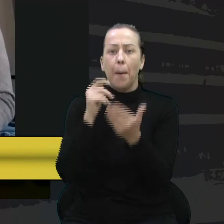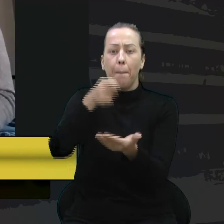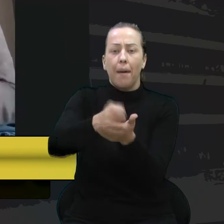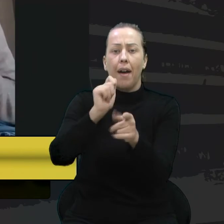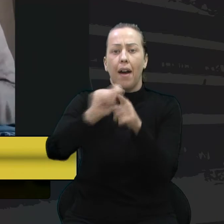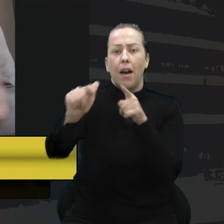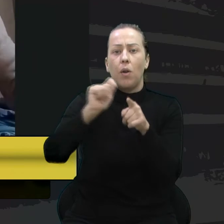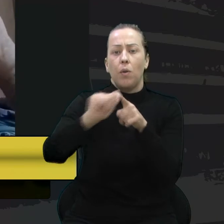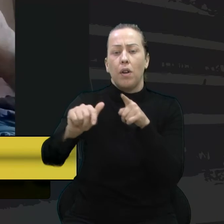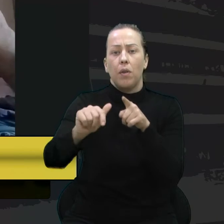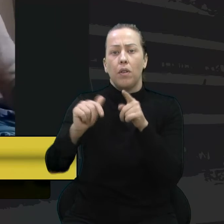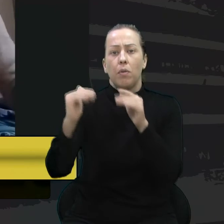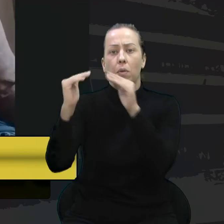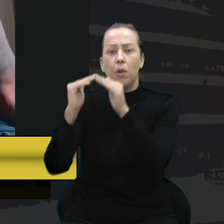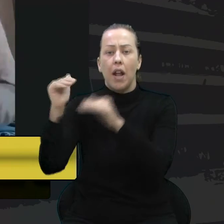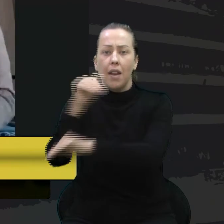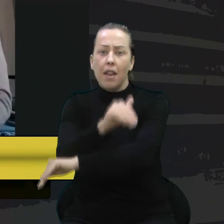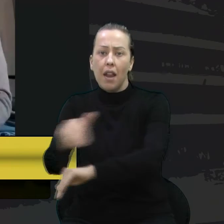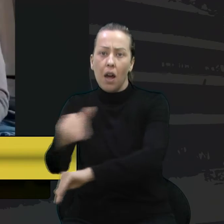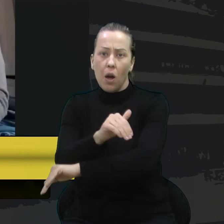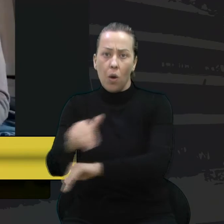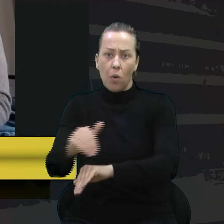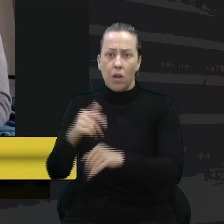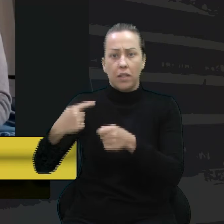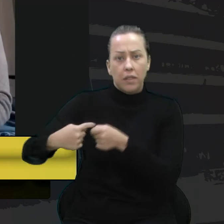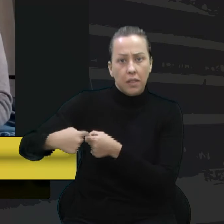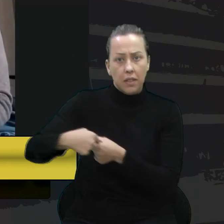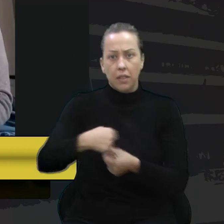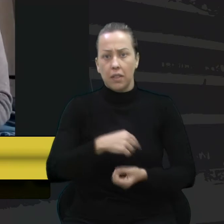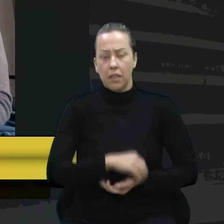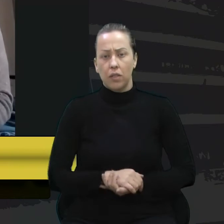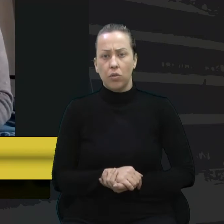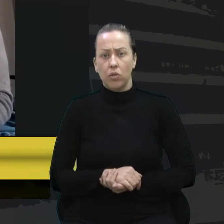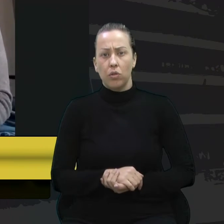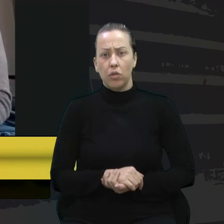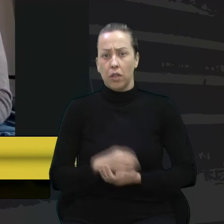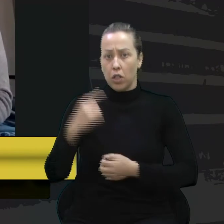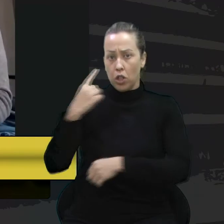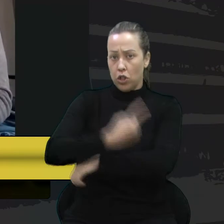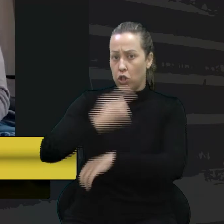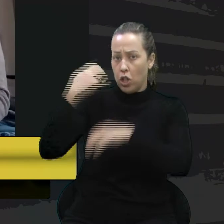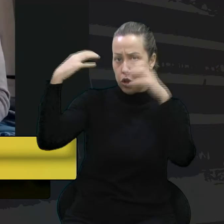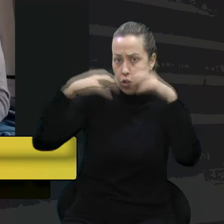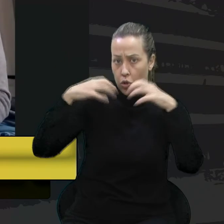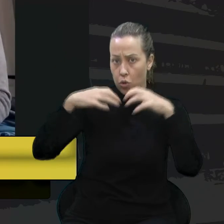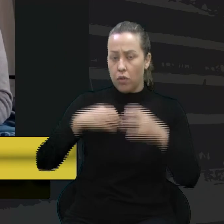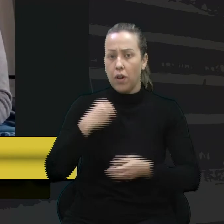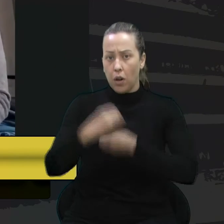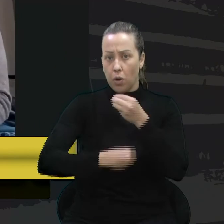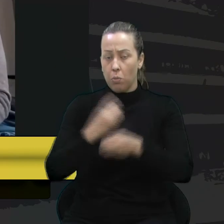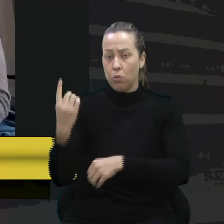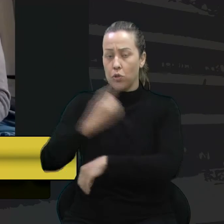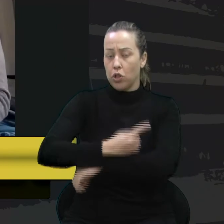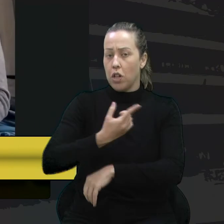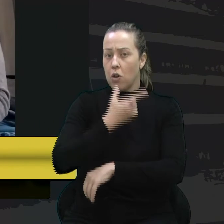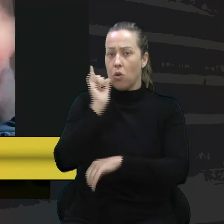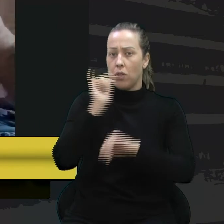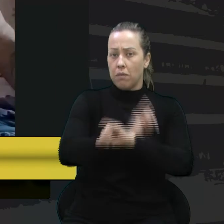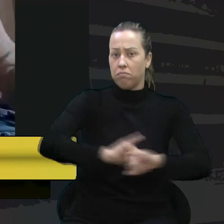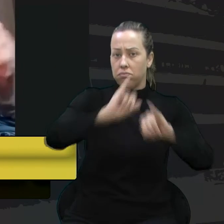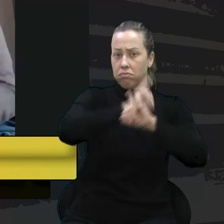aluguel e estão indo morar nas ruas da nossa cidade. Nos dias de chuva, exatamente como o dia de ontem da